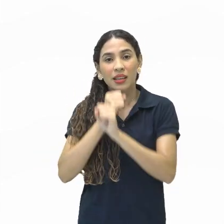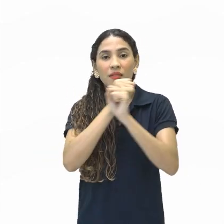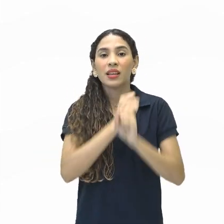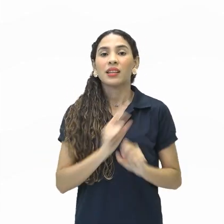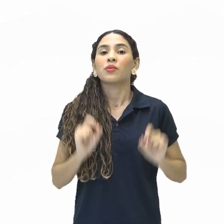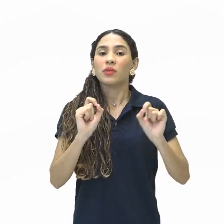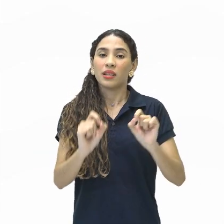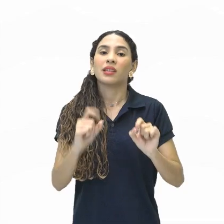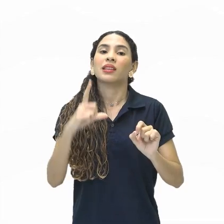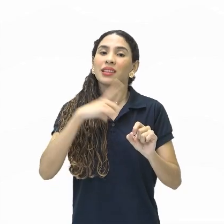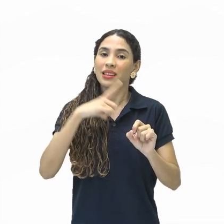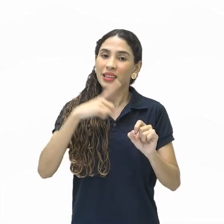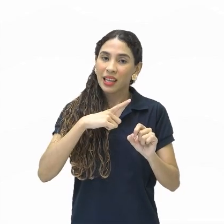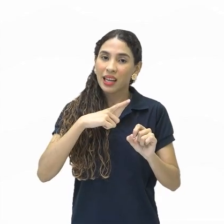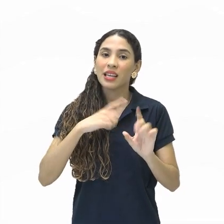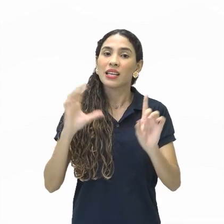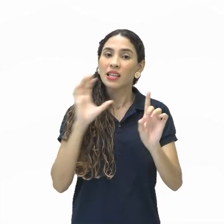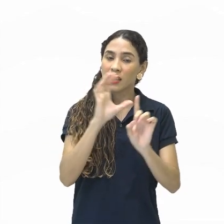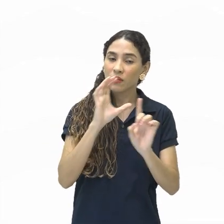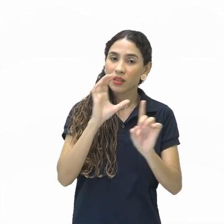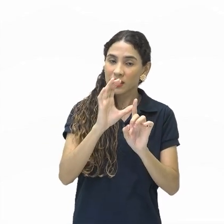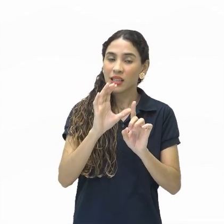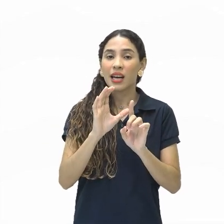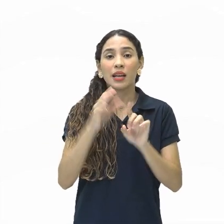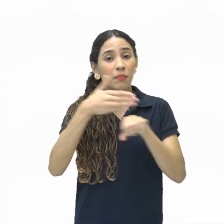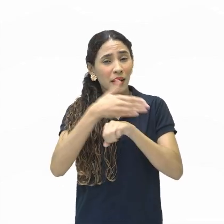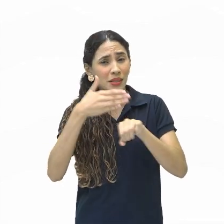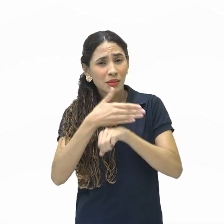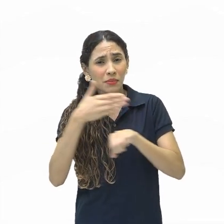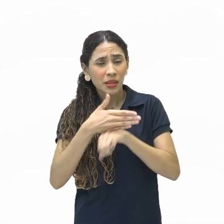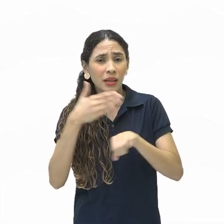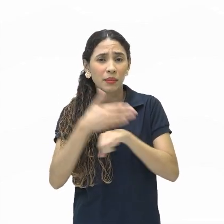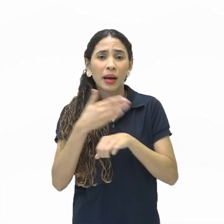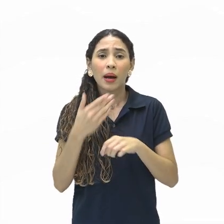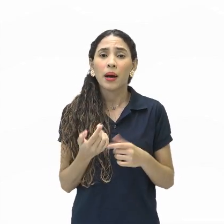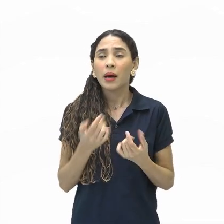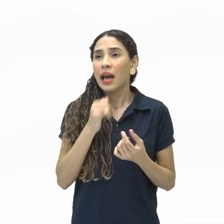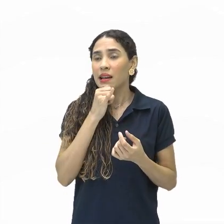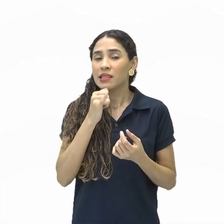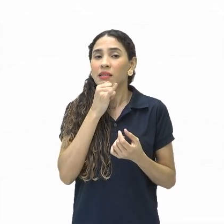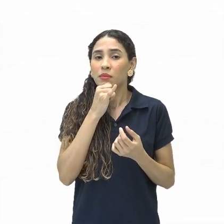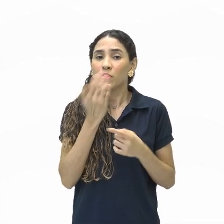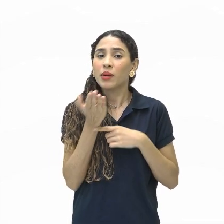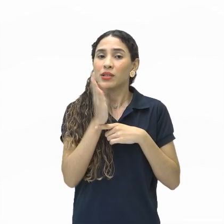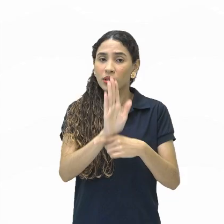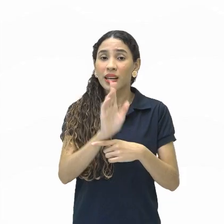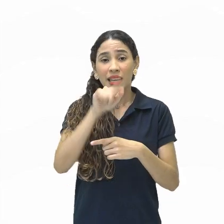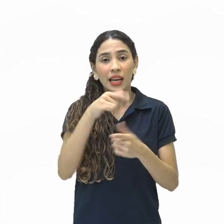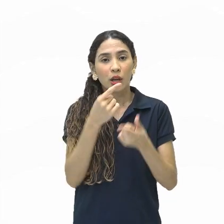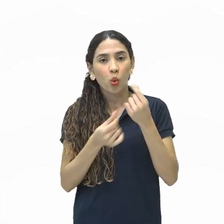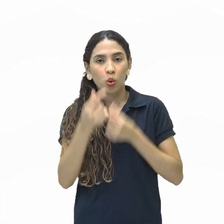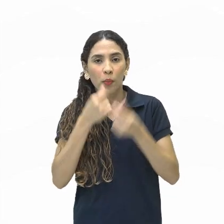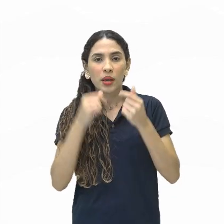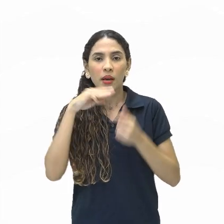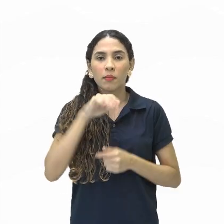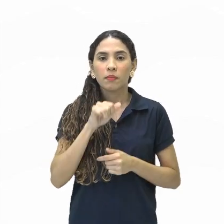que ele tem que intervir o mínimo possível no mercado, que nós chamamos de economia de